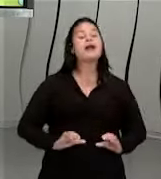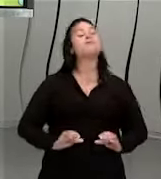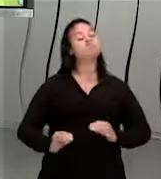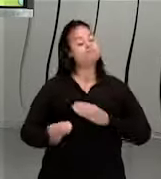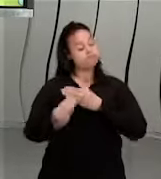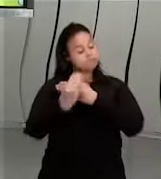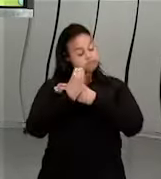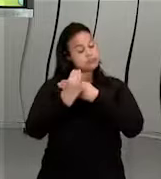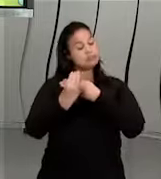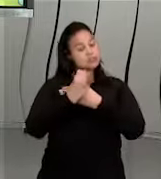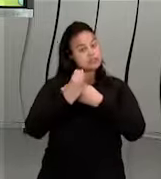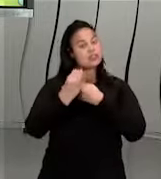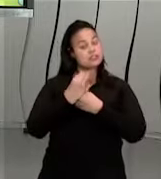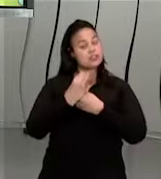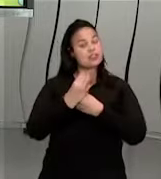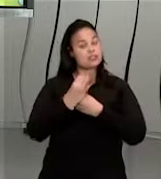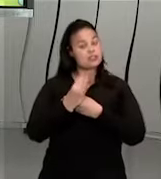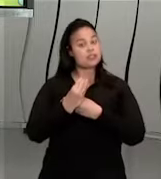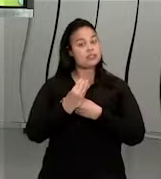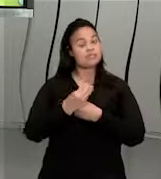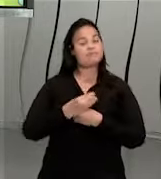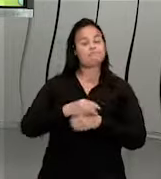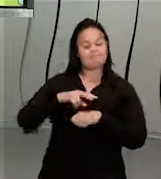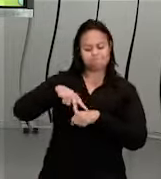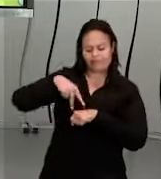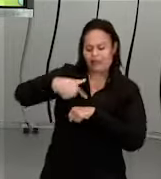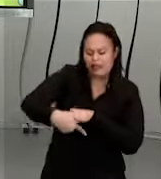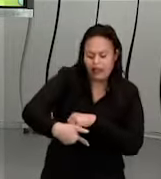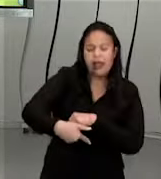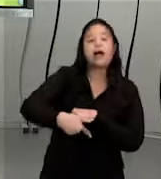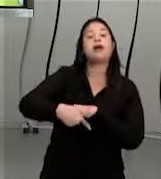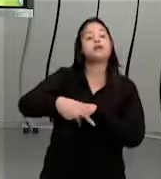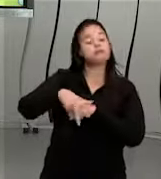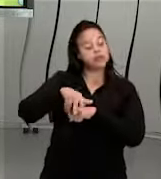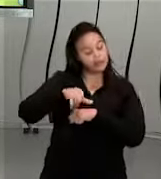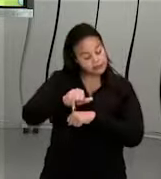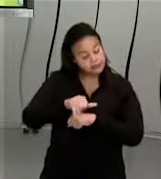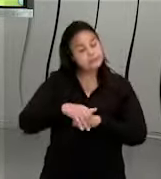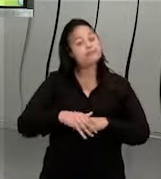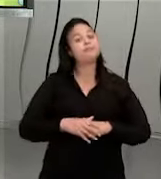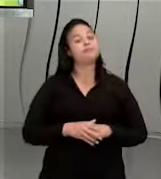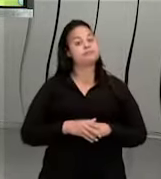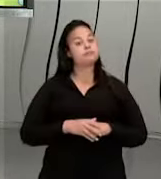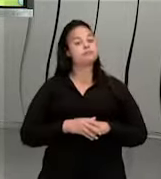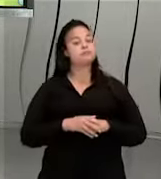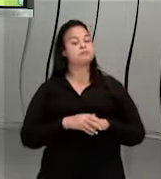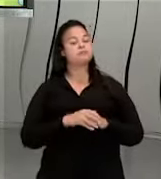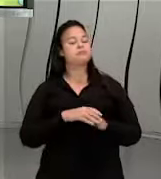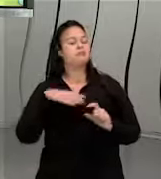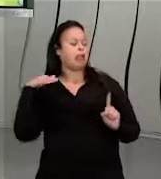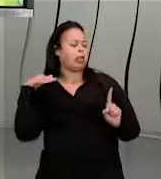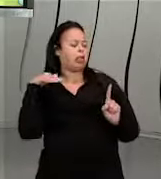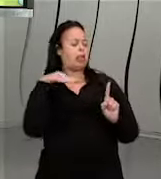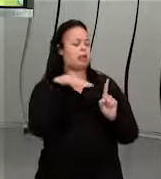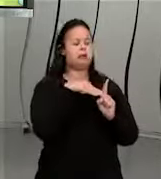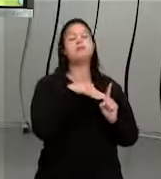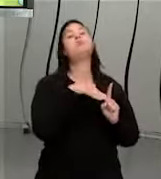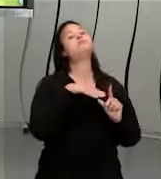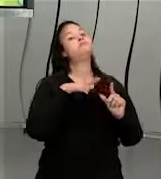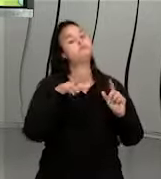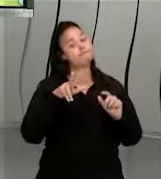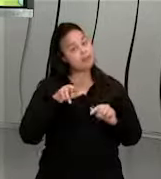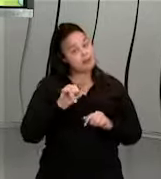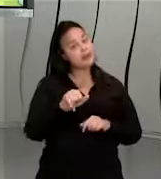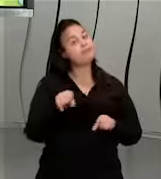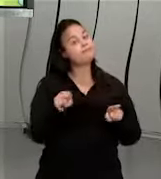contra impactos mecânicos, contra uma queda, contra algum tipo de acidente pequeno, leve,